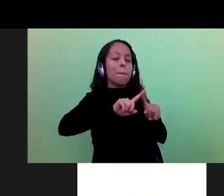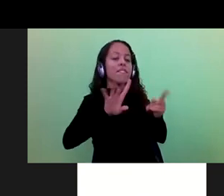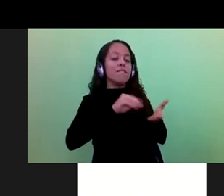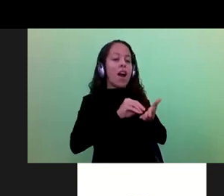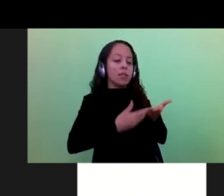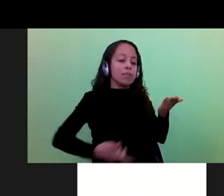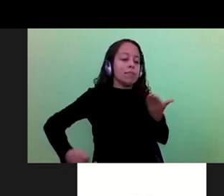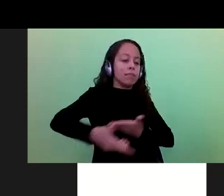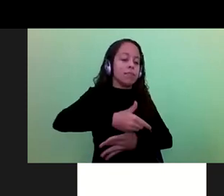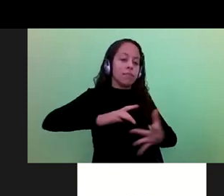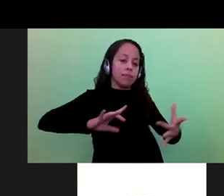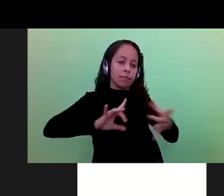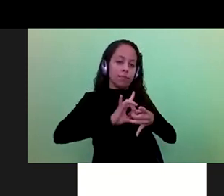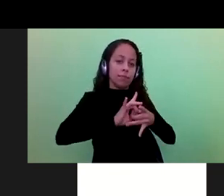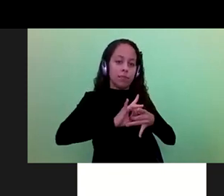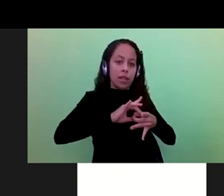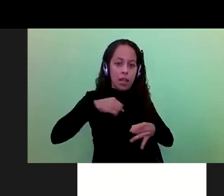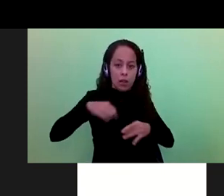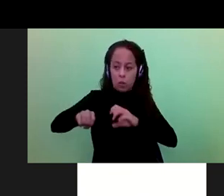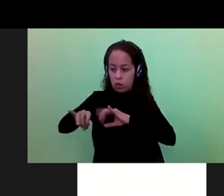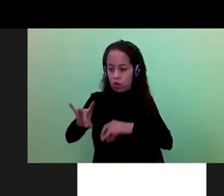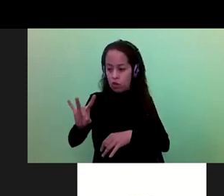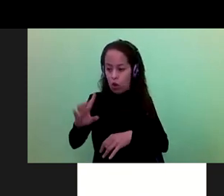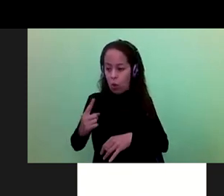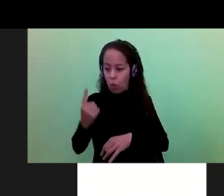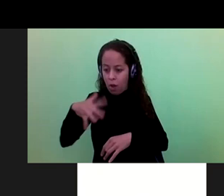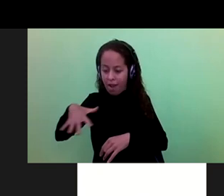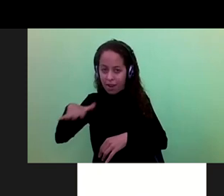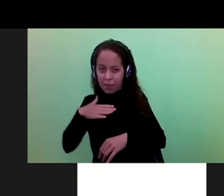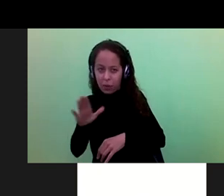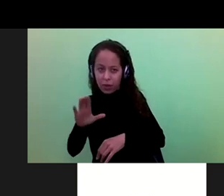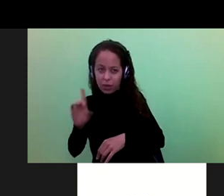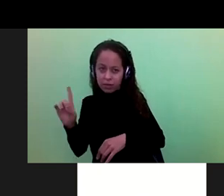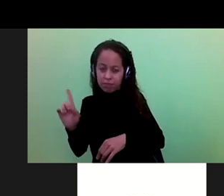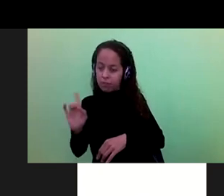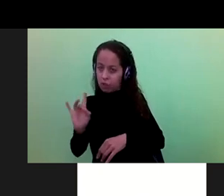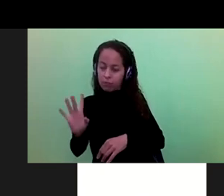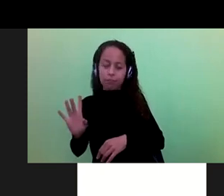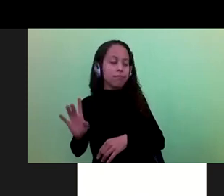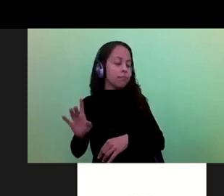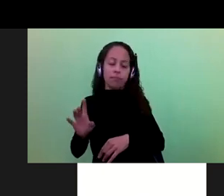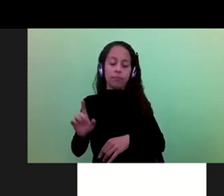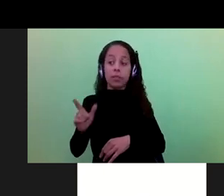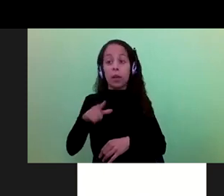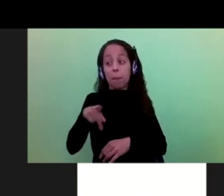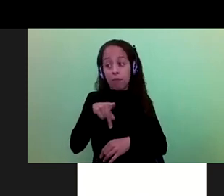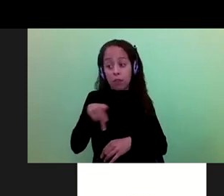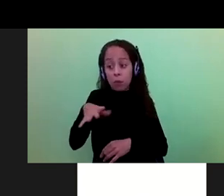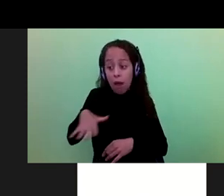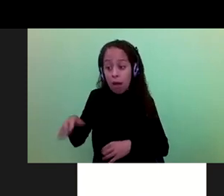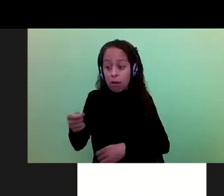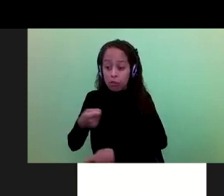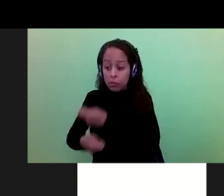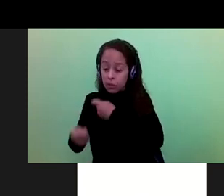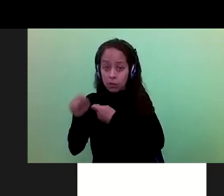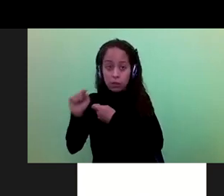porque eu não dou aula só na minha coordenadoria. E mesmo os professores de administração, eles não